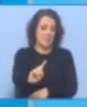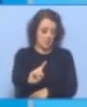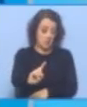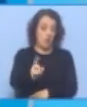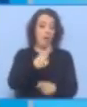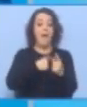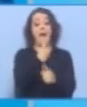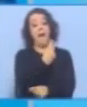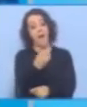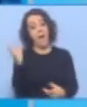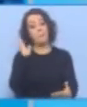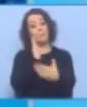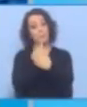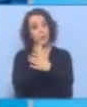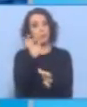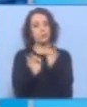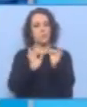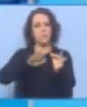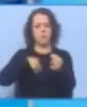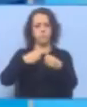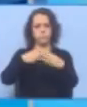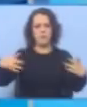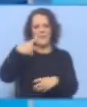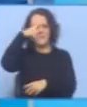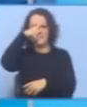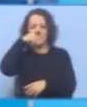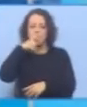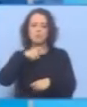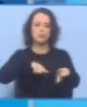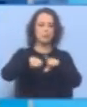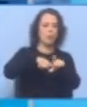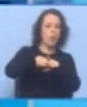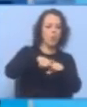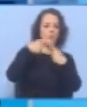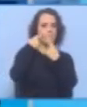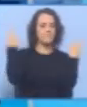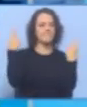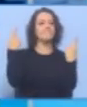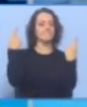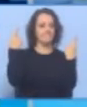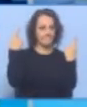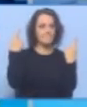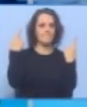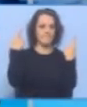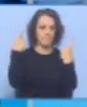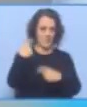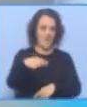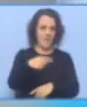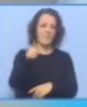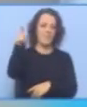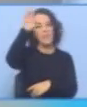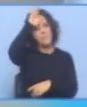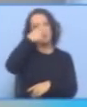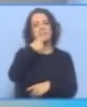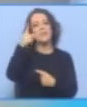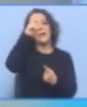com políticos e com vícios da política, que o Papa também denuncia de uma forma muito firme. Fala numa dúzia de vícios, não é? Fala em vários